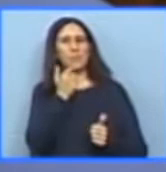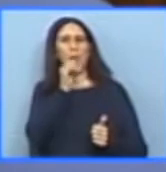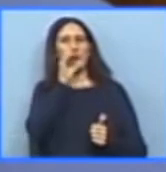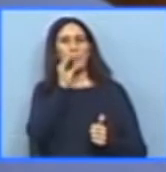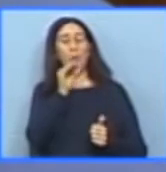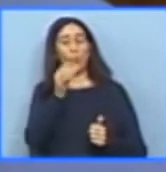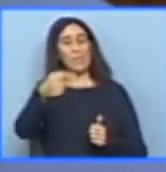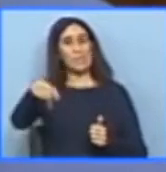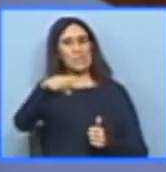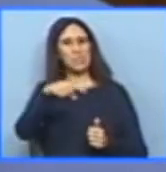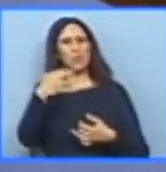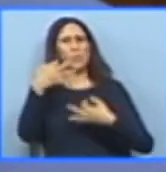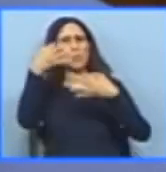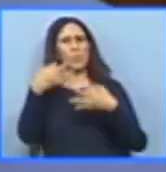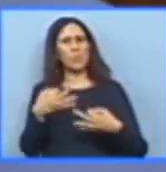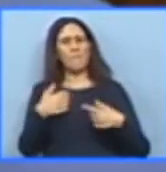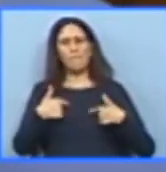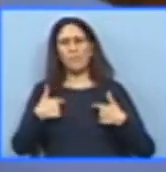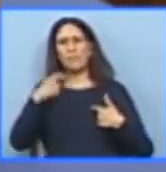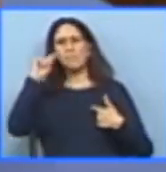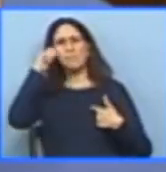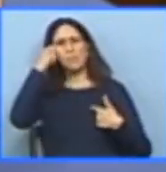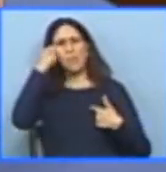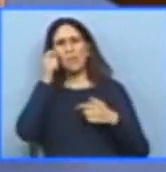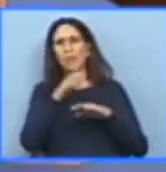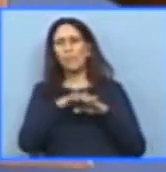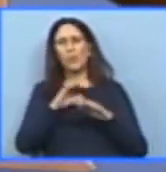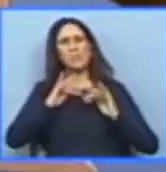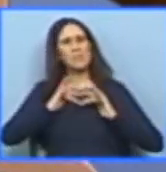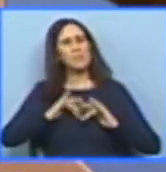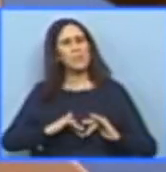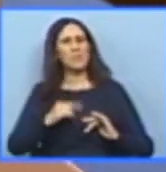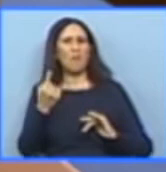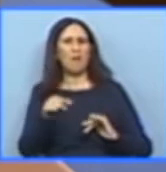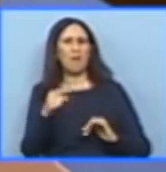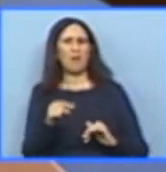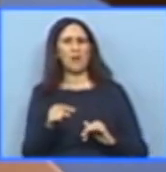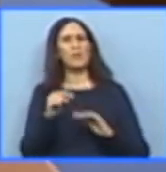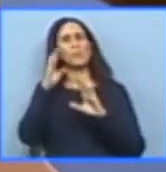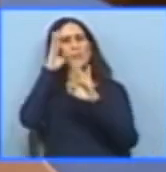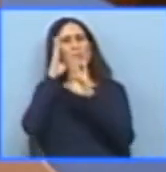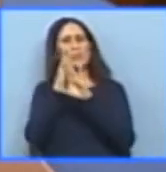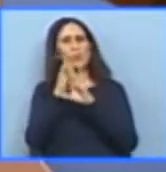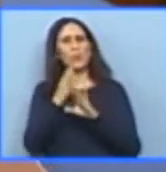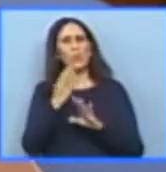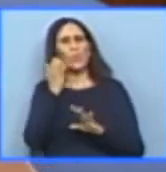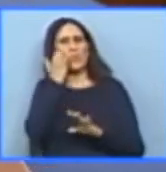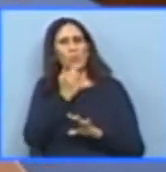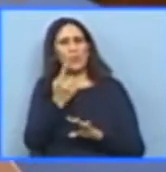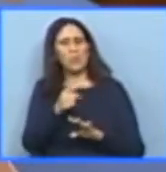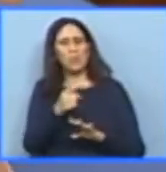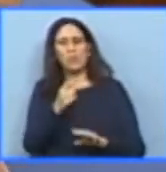começam a ter comportamento autolesivo é costão depressivos têm uma dura psicológica enorme